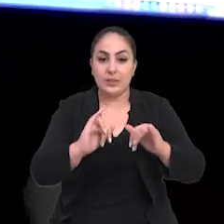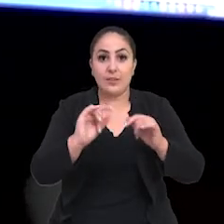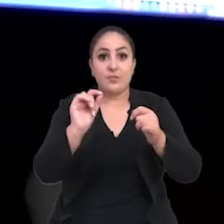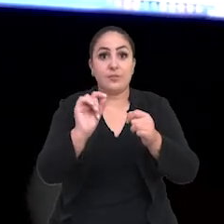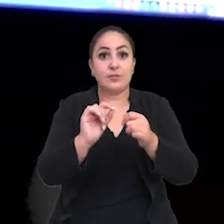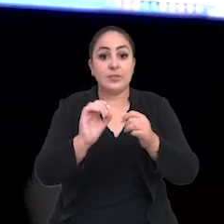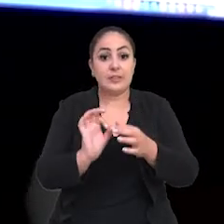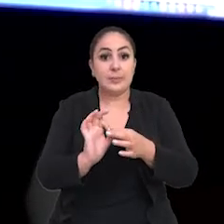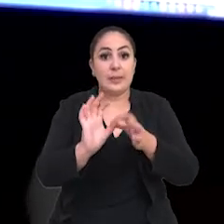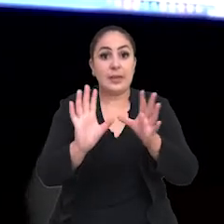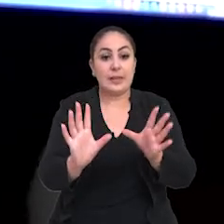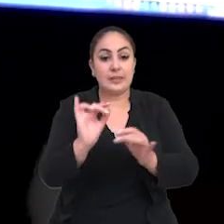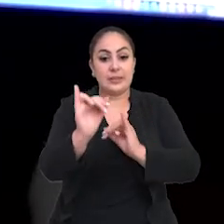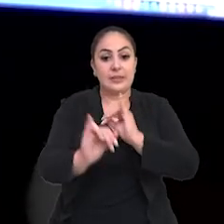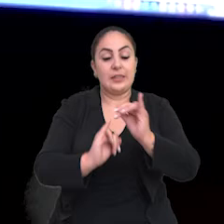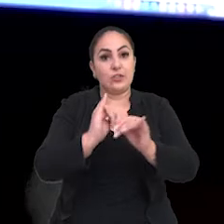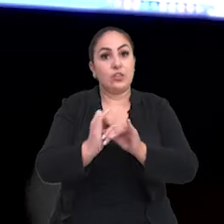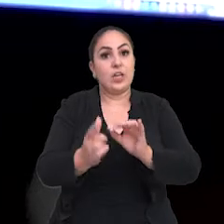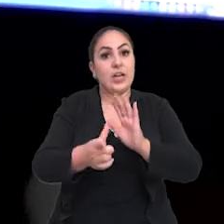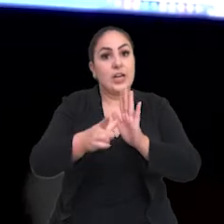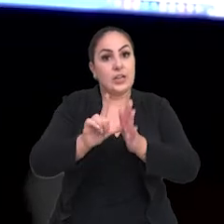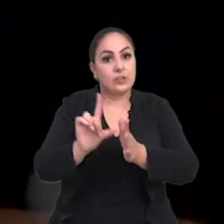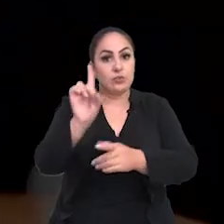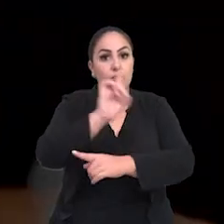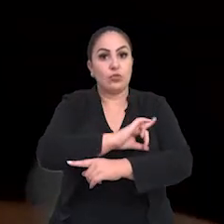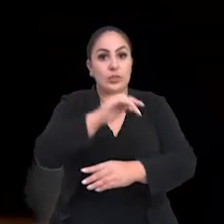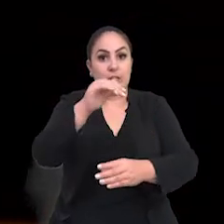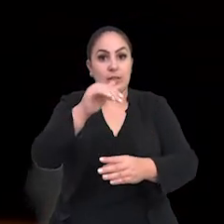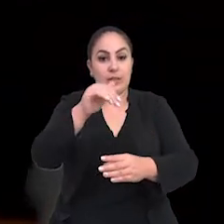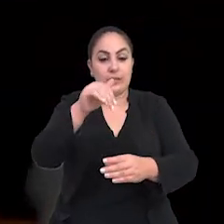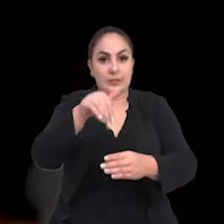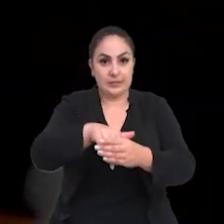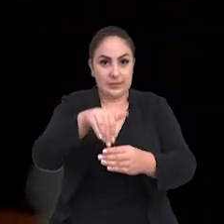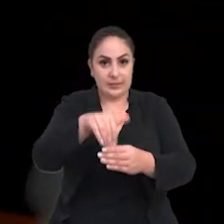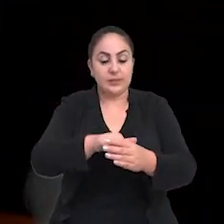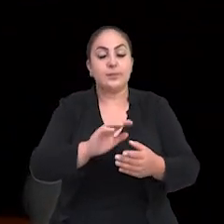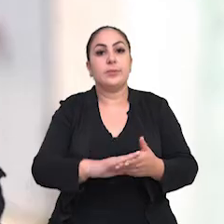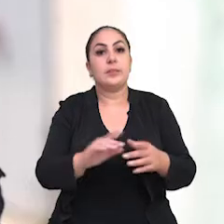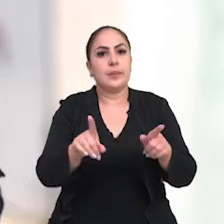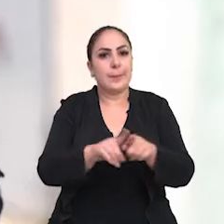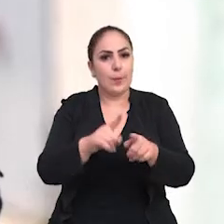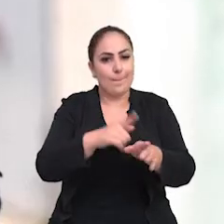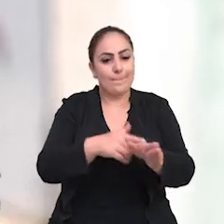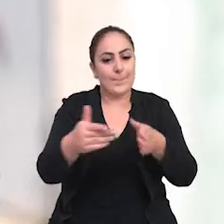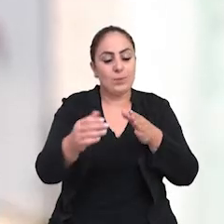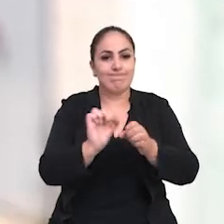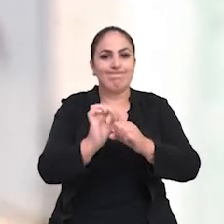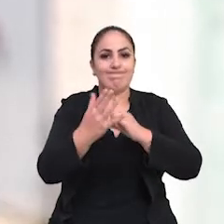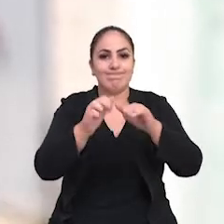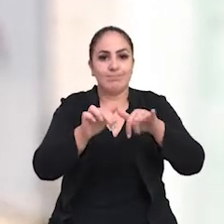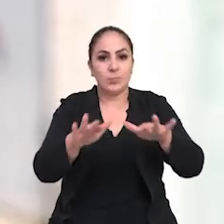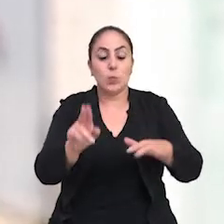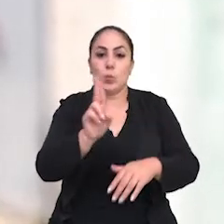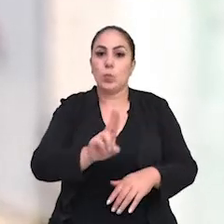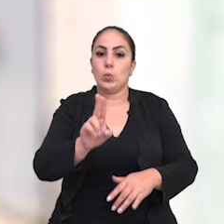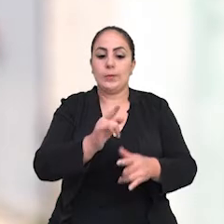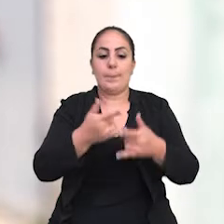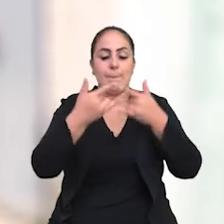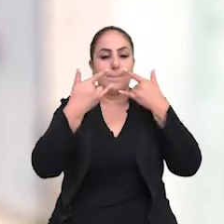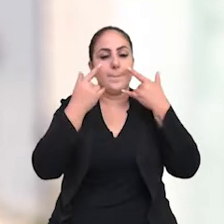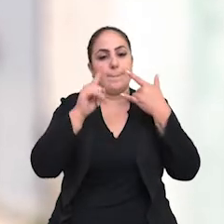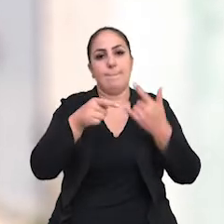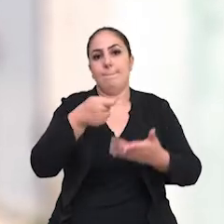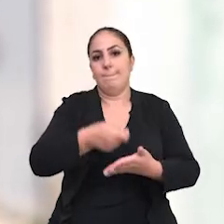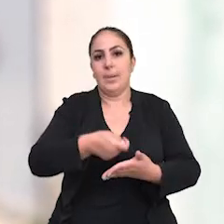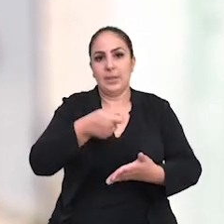que foi divulgada na internet antes do dia da eleição. E em tempos de pandemia, o uso